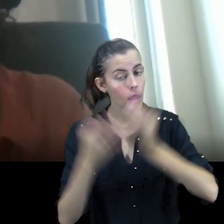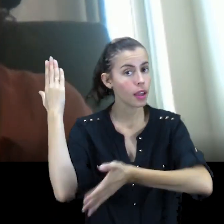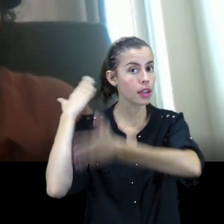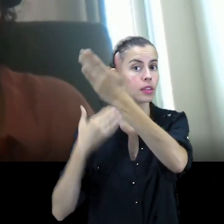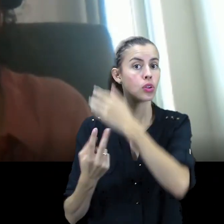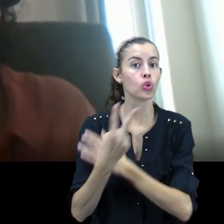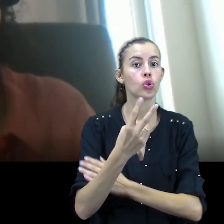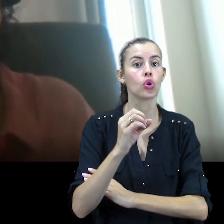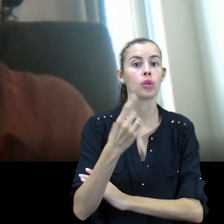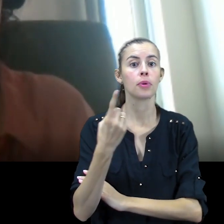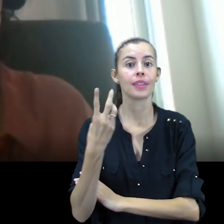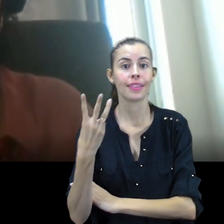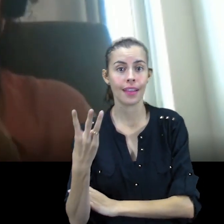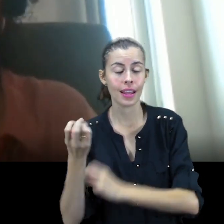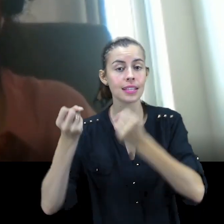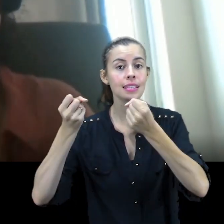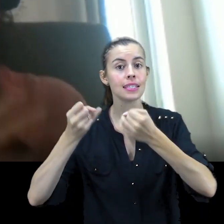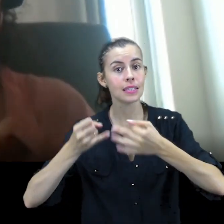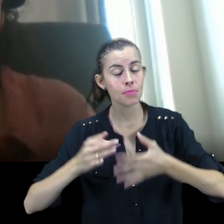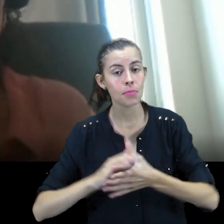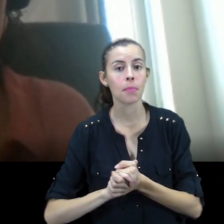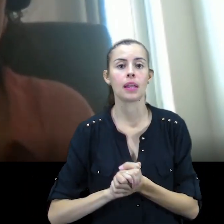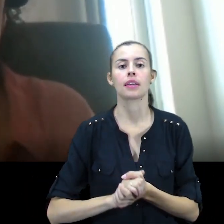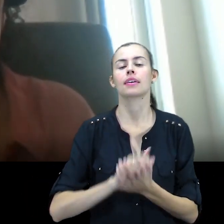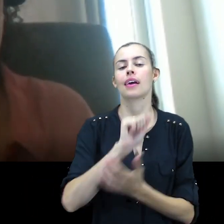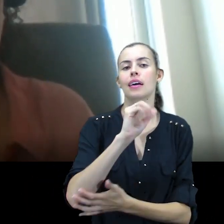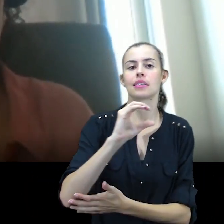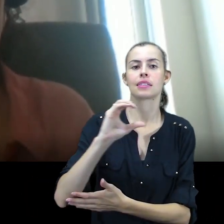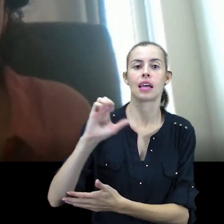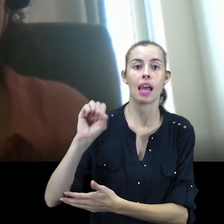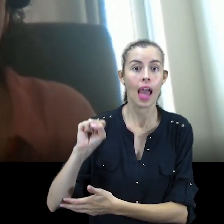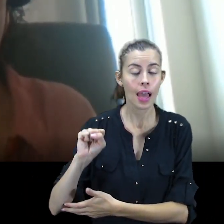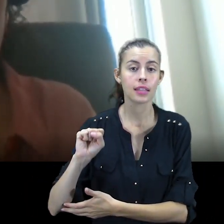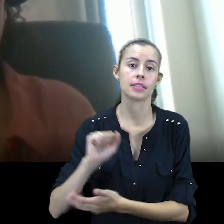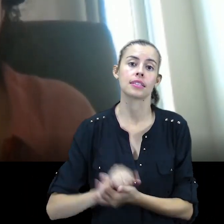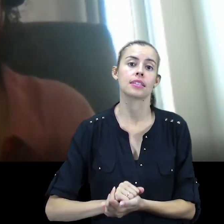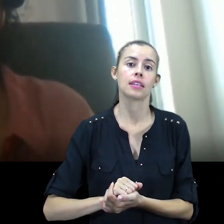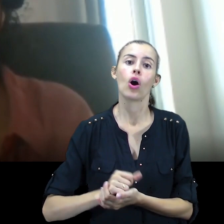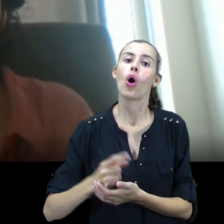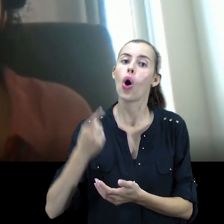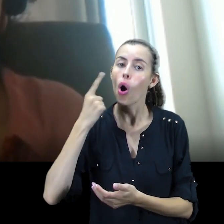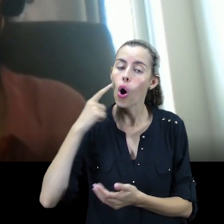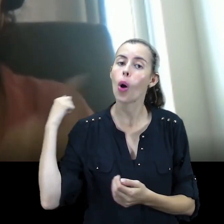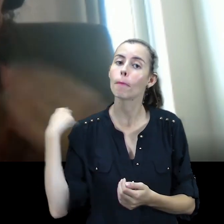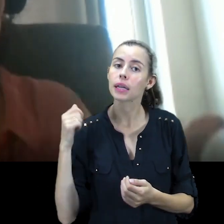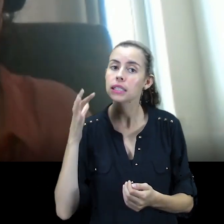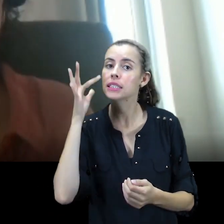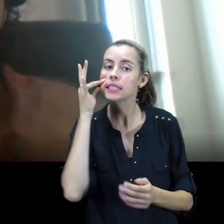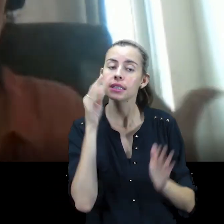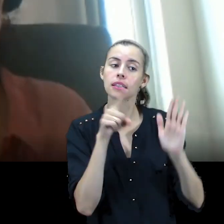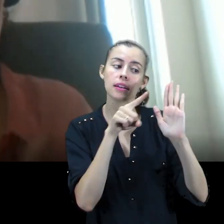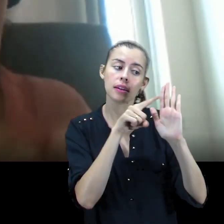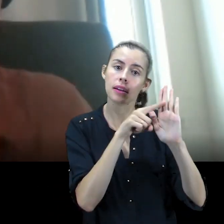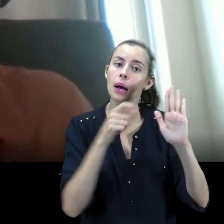são os requisitos para que seja considerado uma CCS, tem toda a nossa orientação, então o trabalho